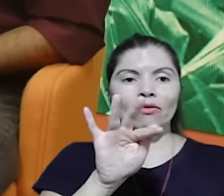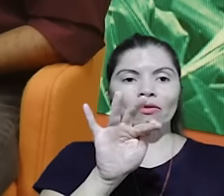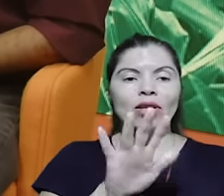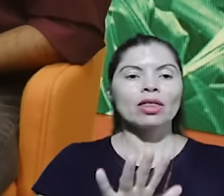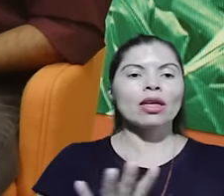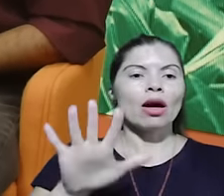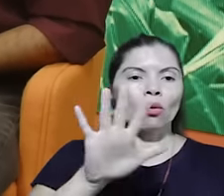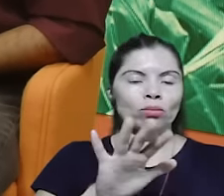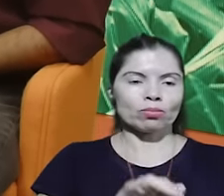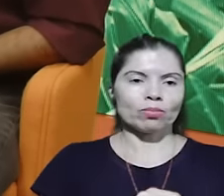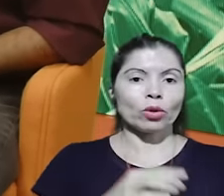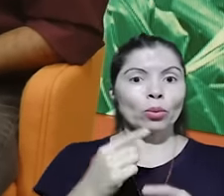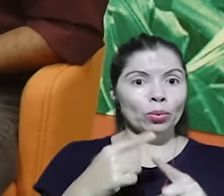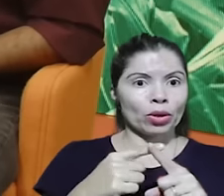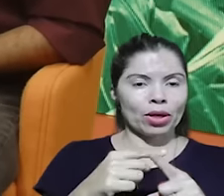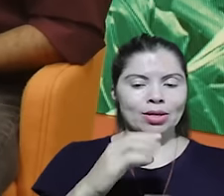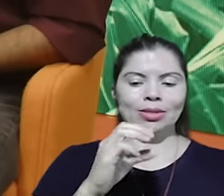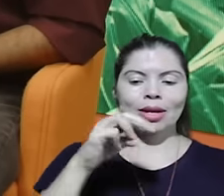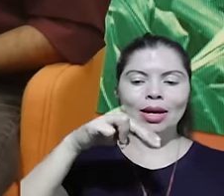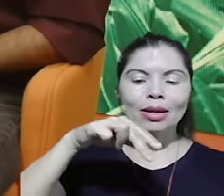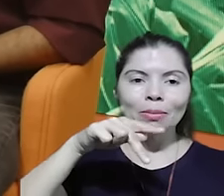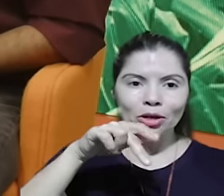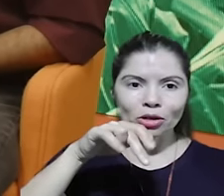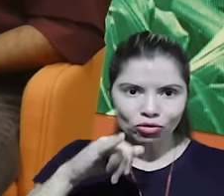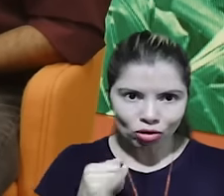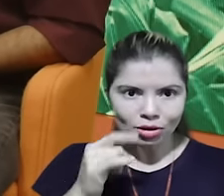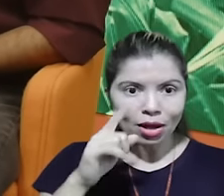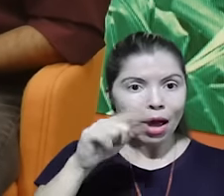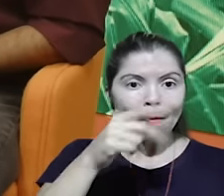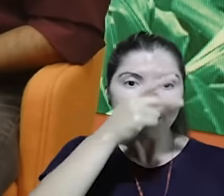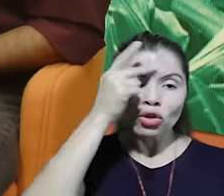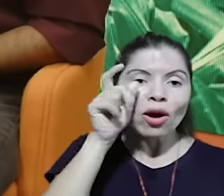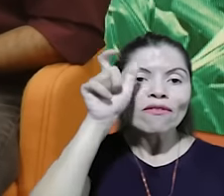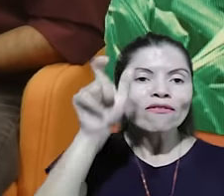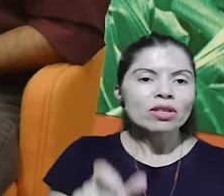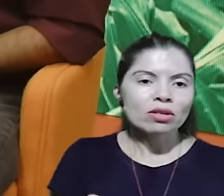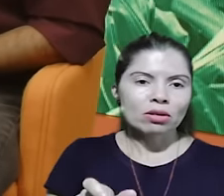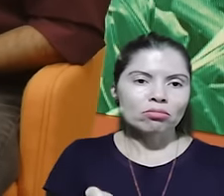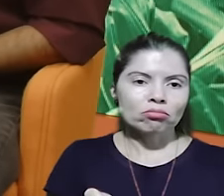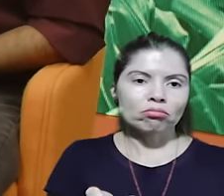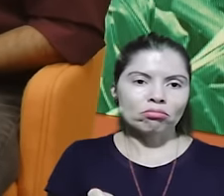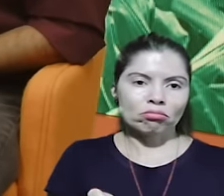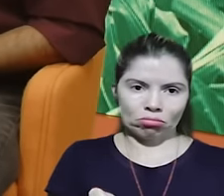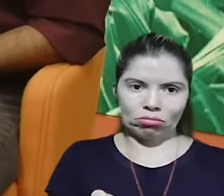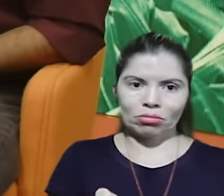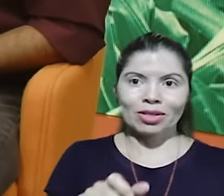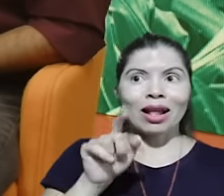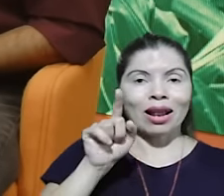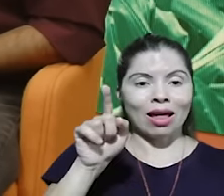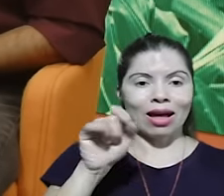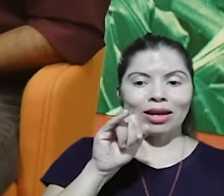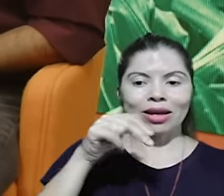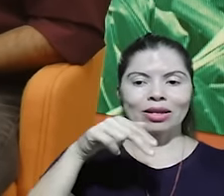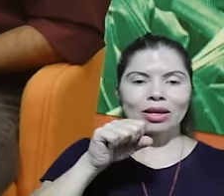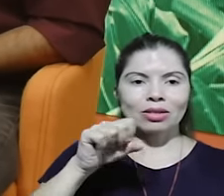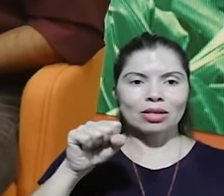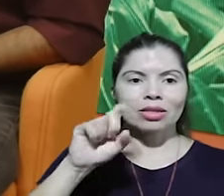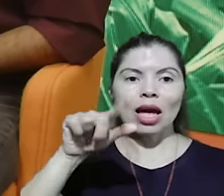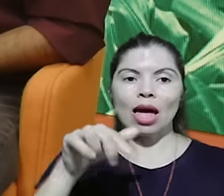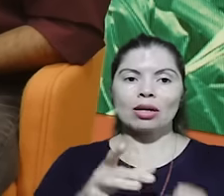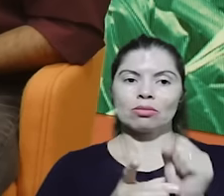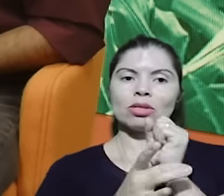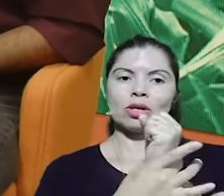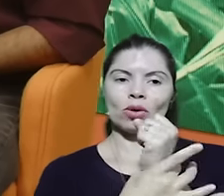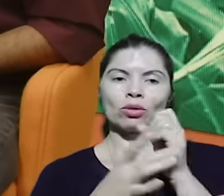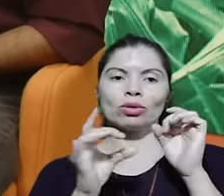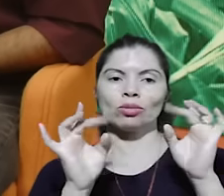pessoa física tá E pelo INSS ele é segurado especial então diante disso eu produtor